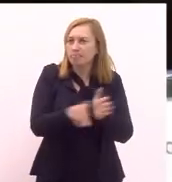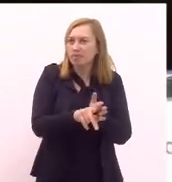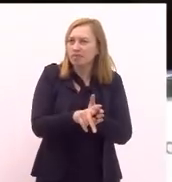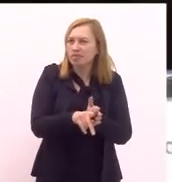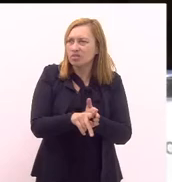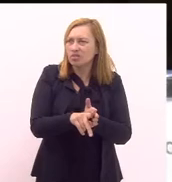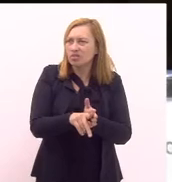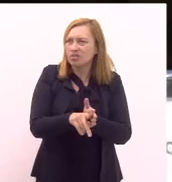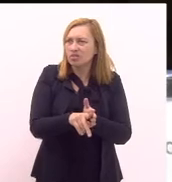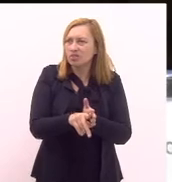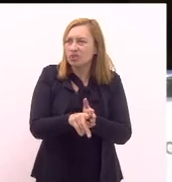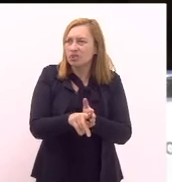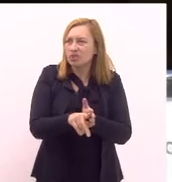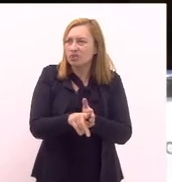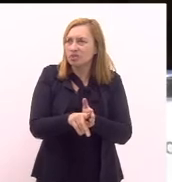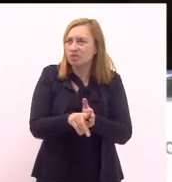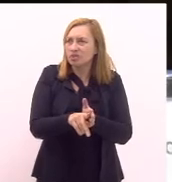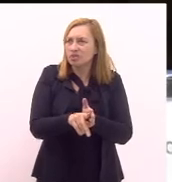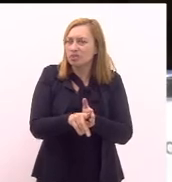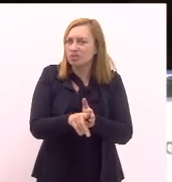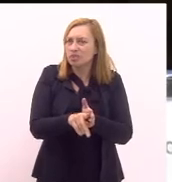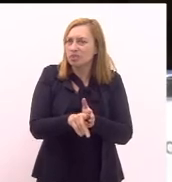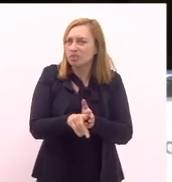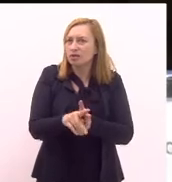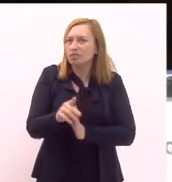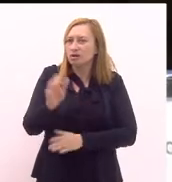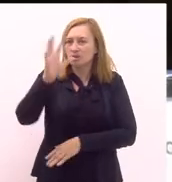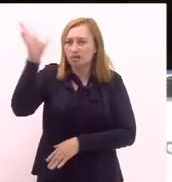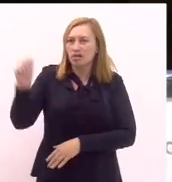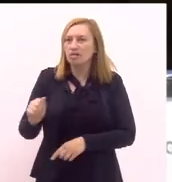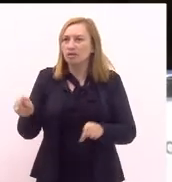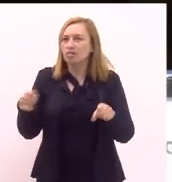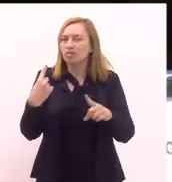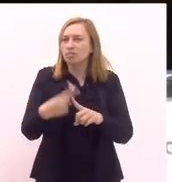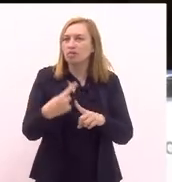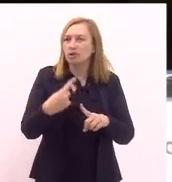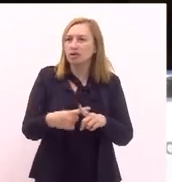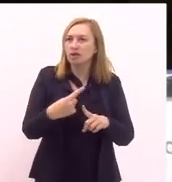porque o Jardim do Éden era na África a minha irmãos e